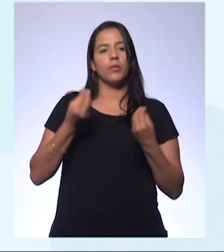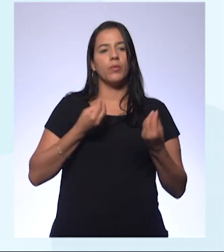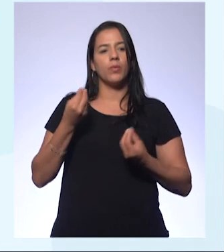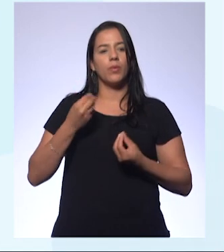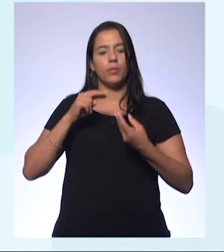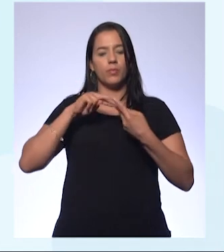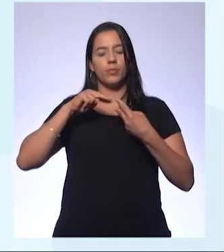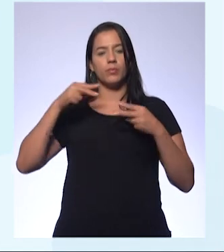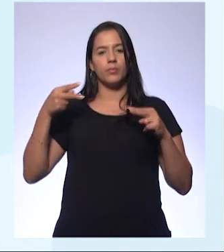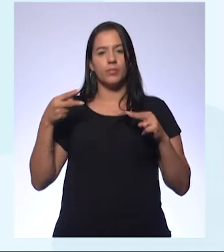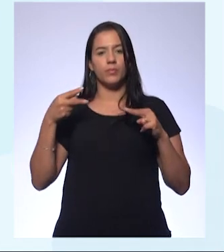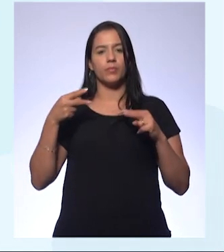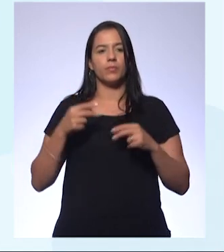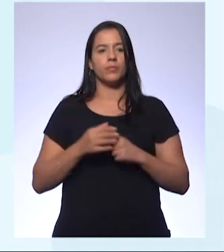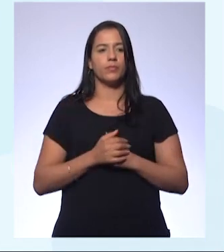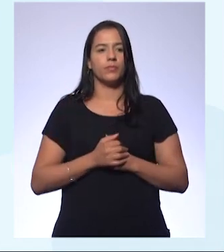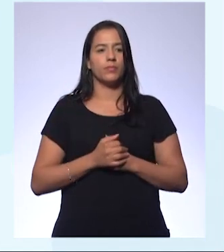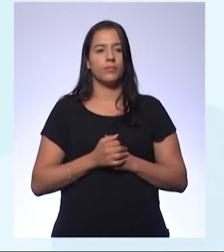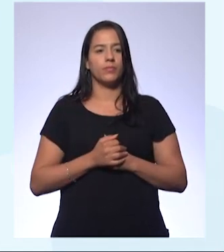genética